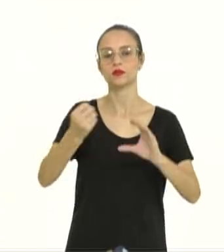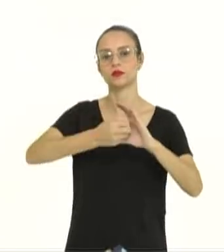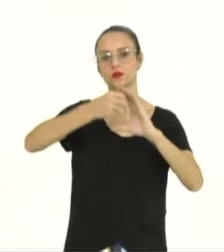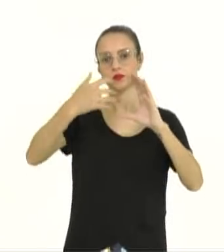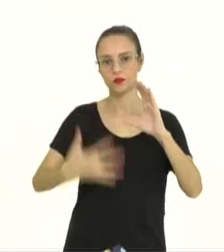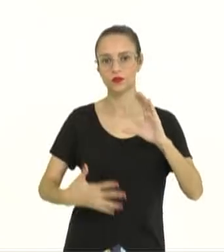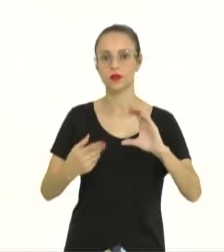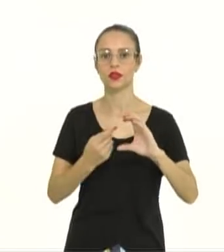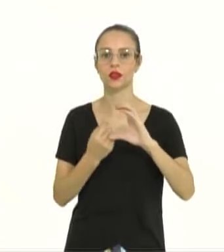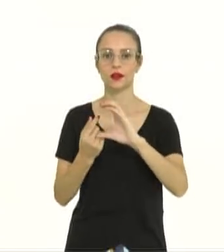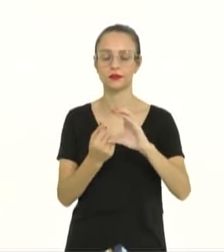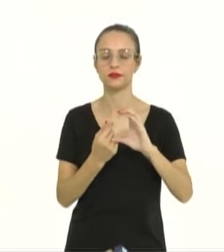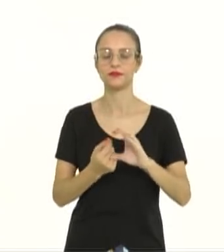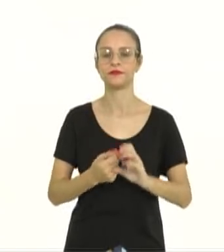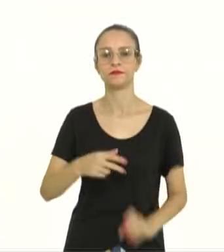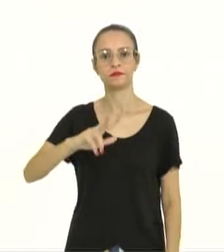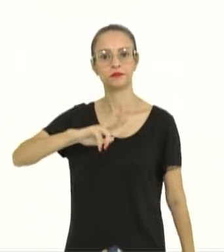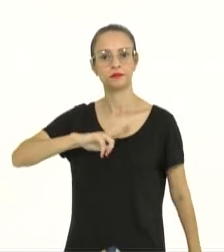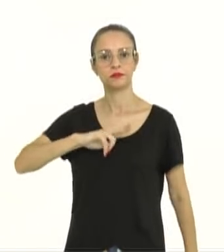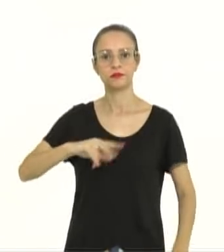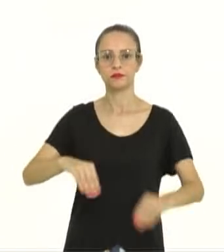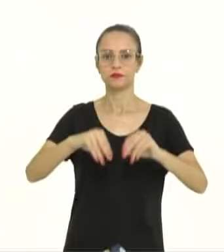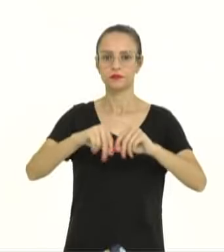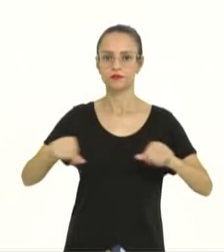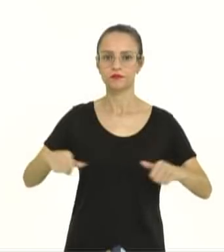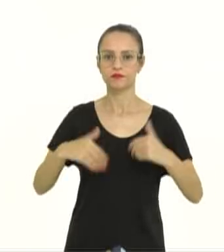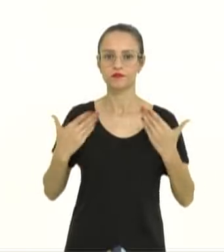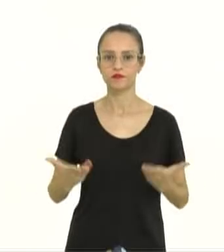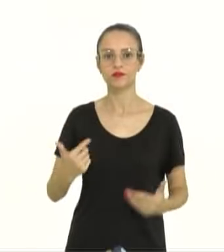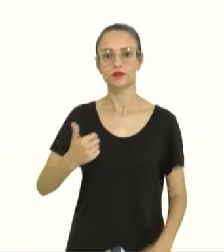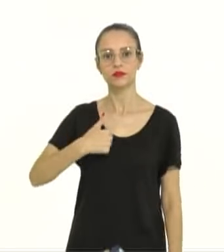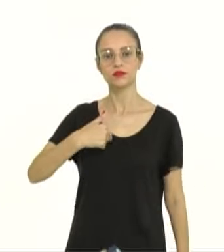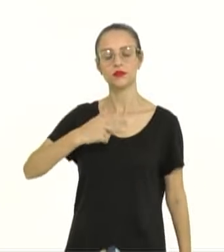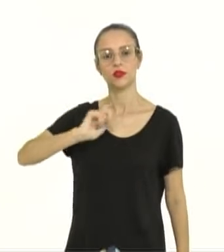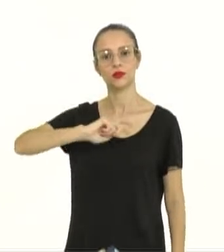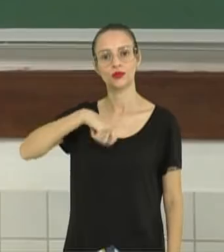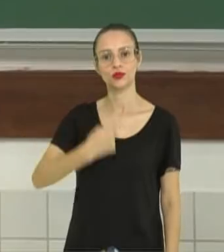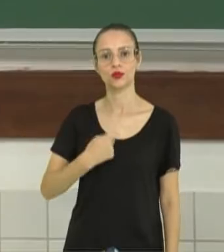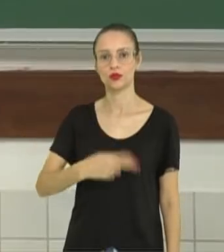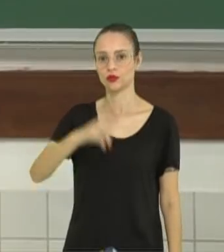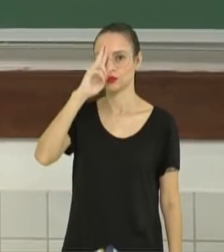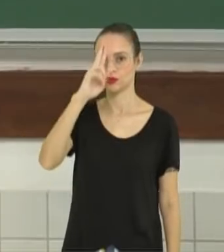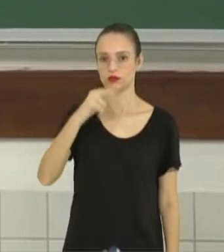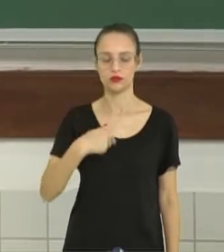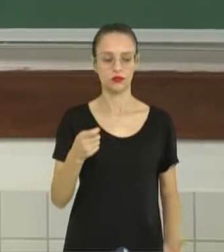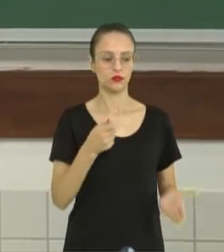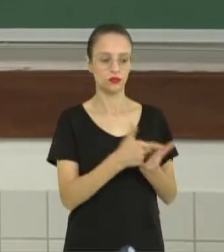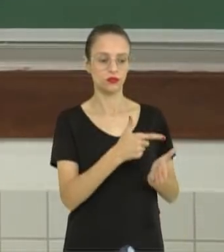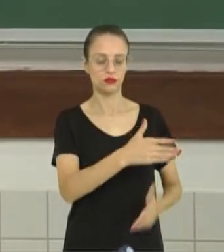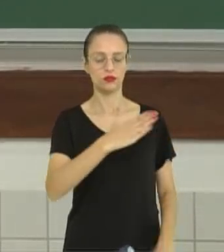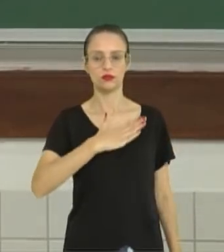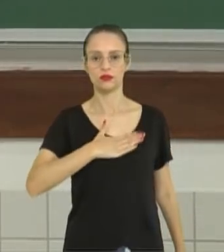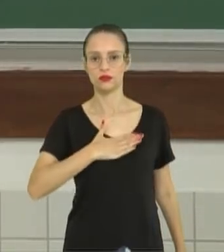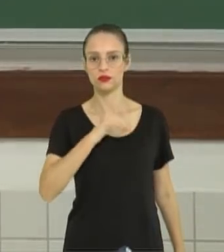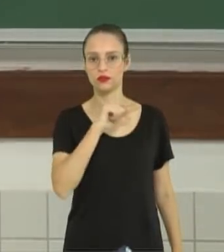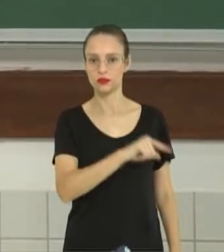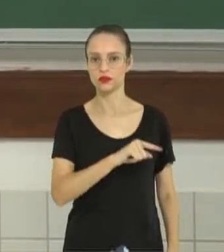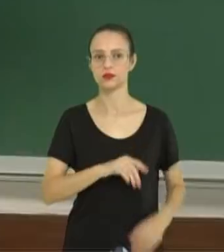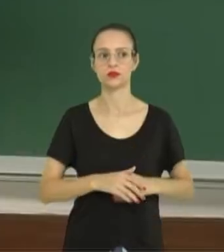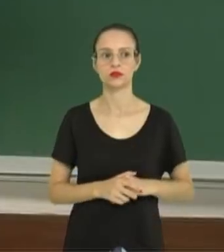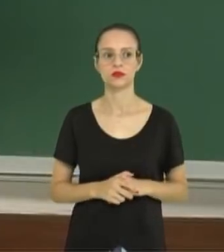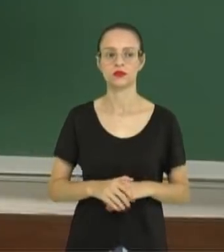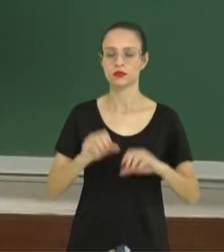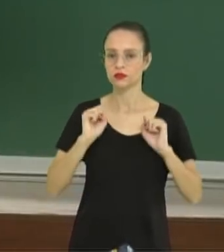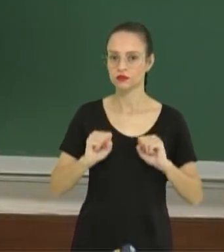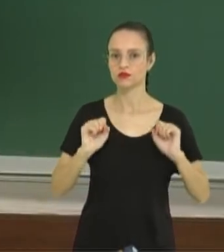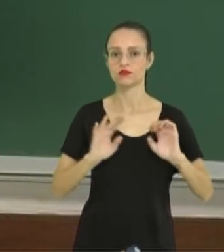Características do capitalismo: propriedade privada, ou seja, eu sou dono disso que eu comprei. Eu posso cercar,